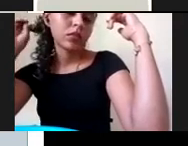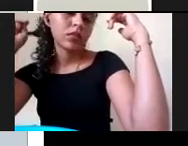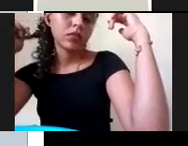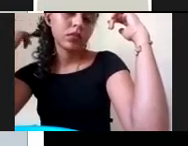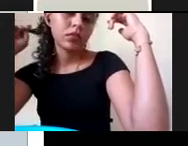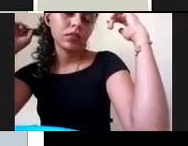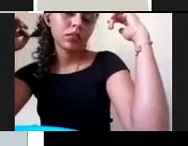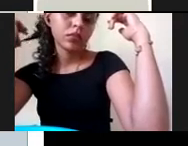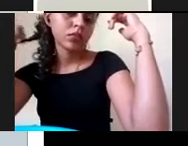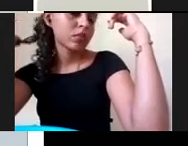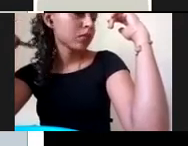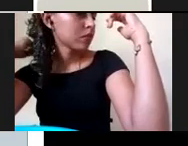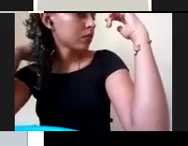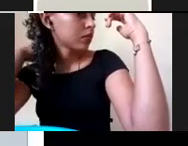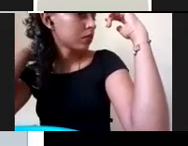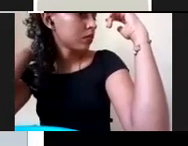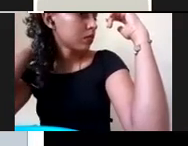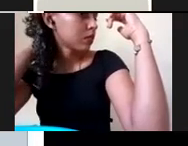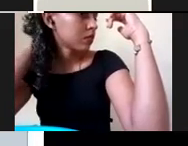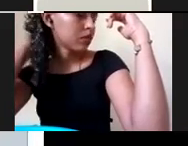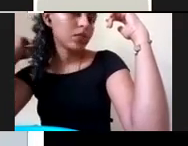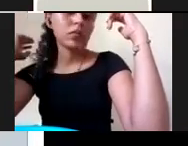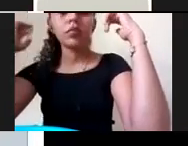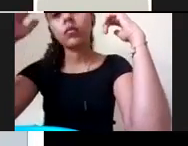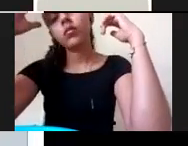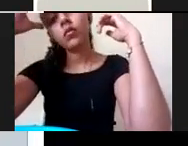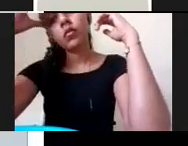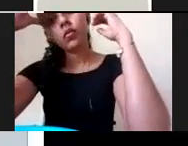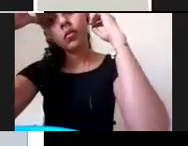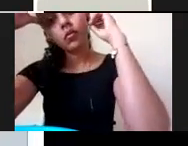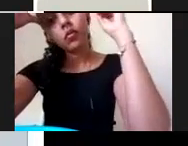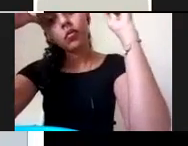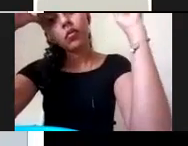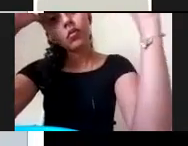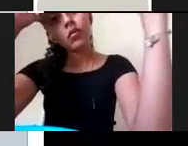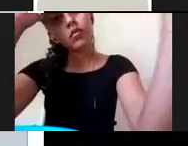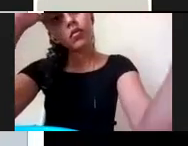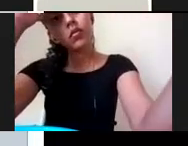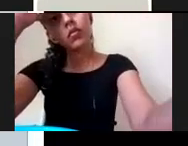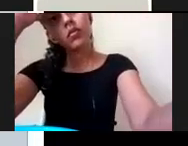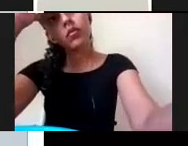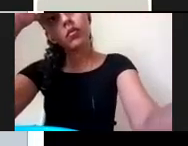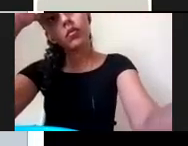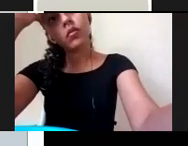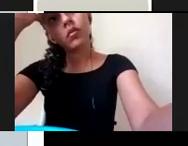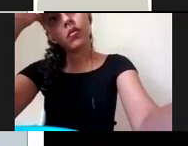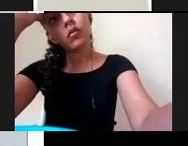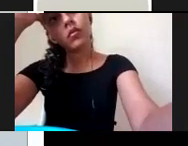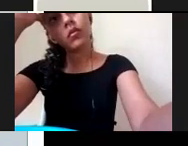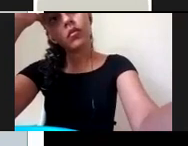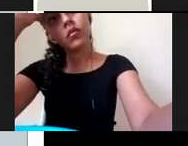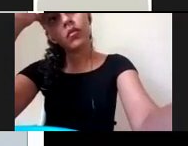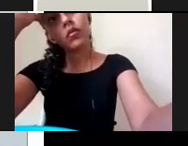os roncos, né? Que a gente tem os sibilos. Isso tudo eu vou falar para vocês, tá bom? Quando eu falo de